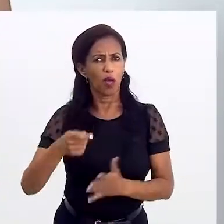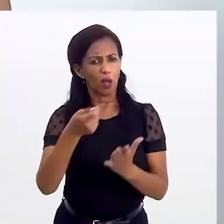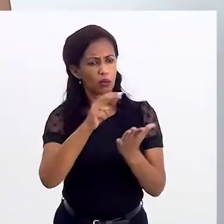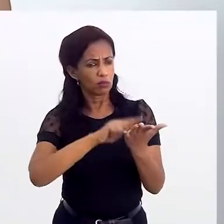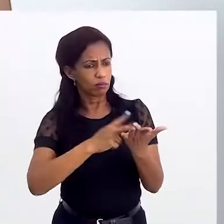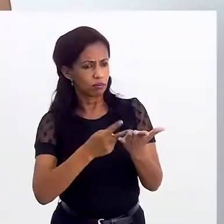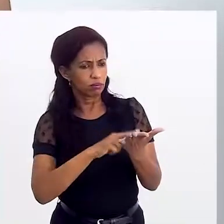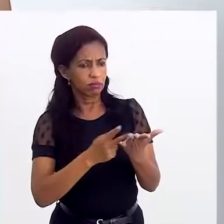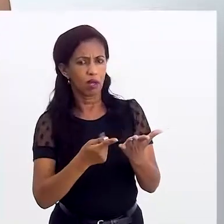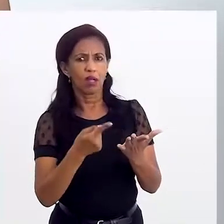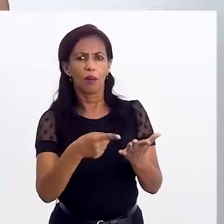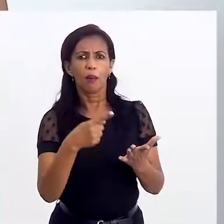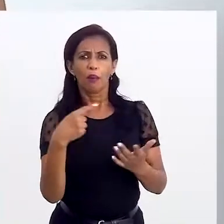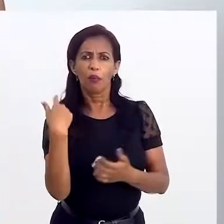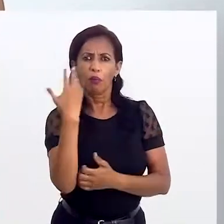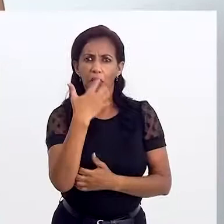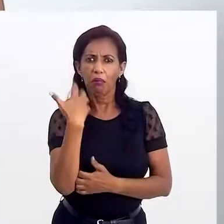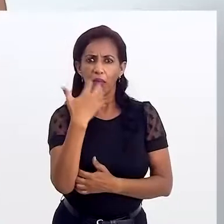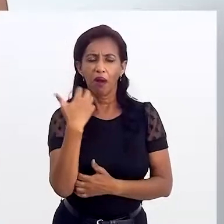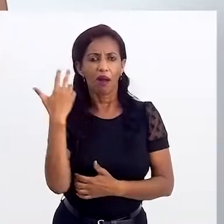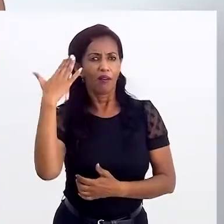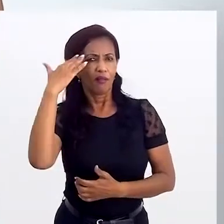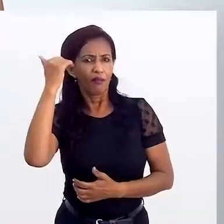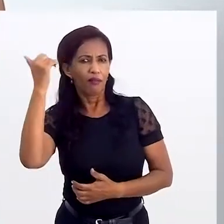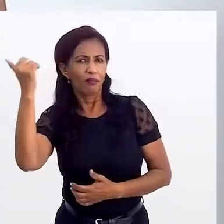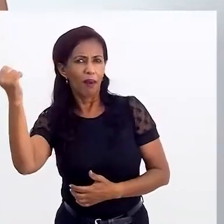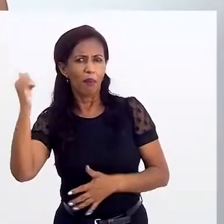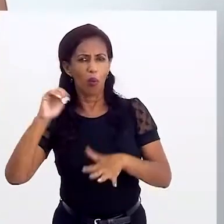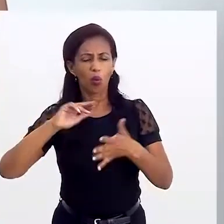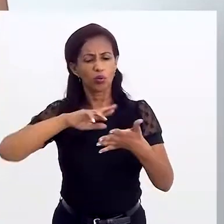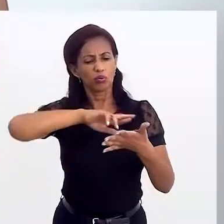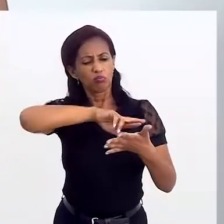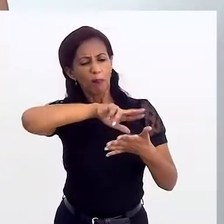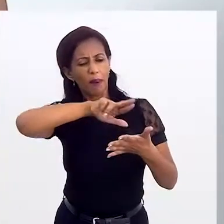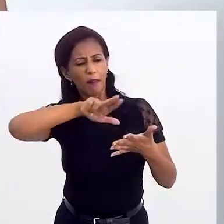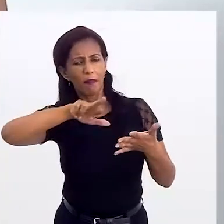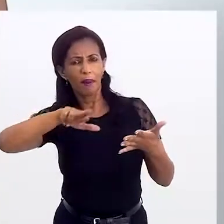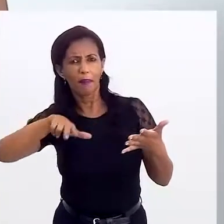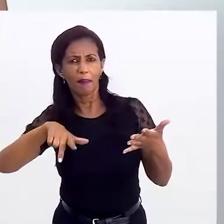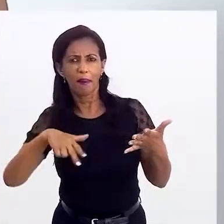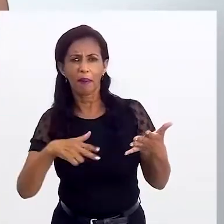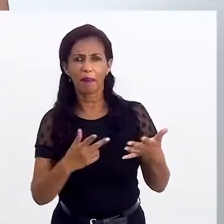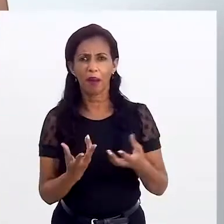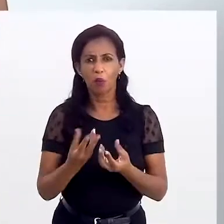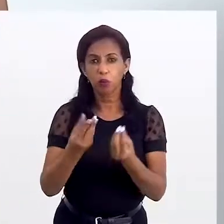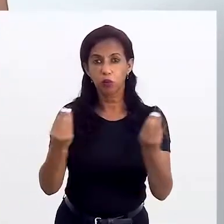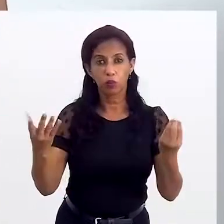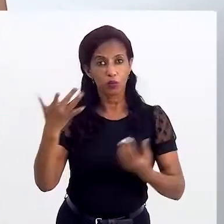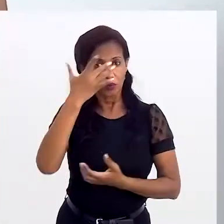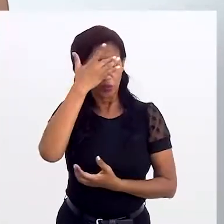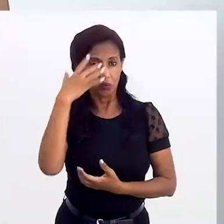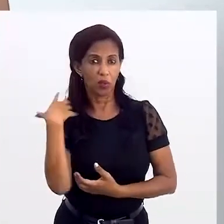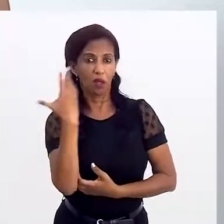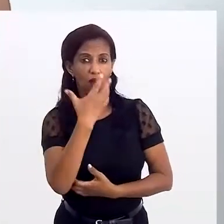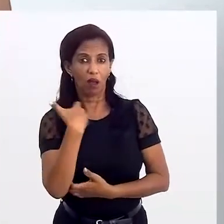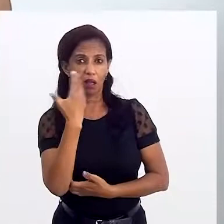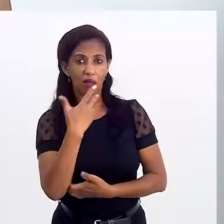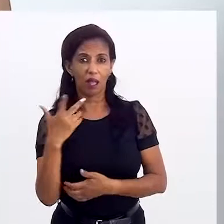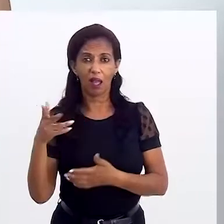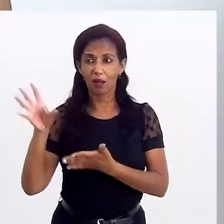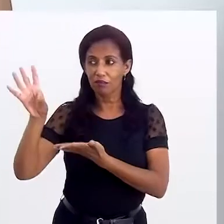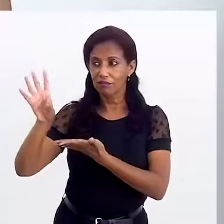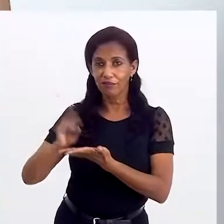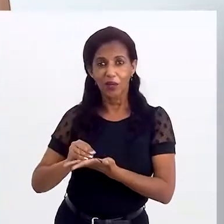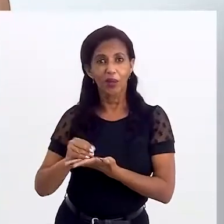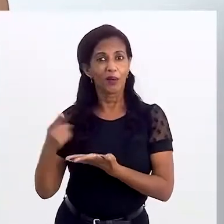composições foram interpretadas por Adriana Calcanhoto, Caetano Veloso, Zizi Posse, Ivan Lins, Zezé de Camargo e